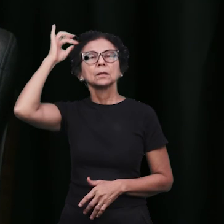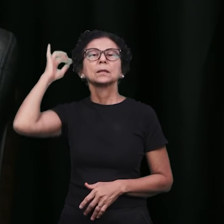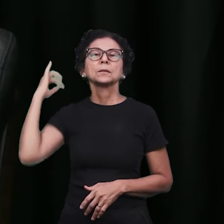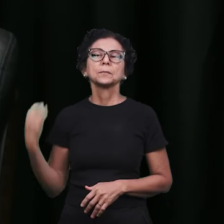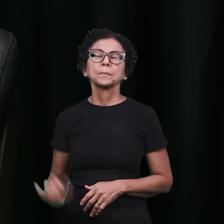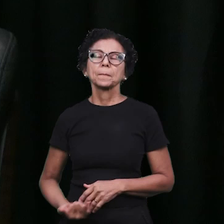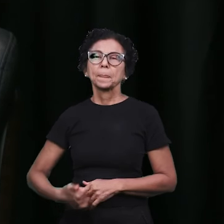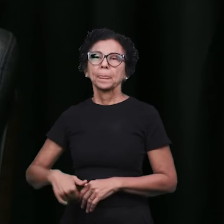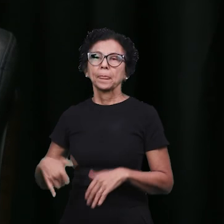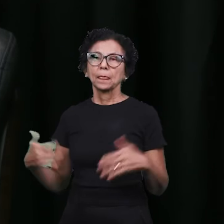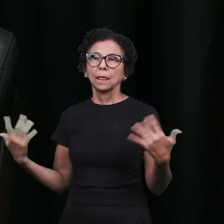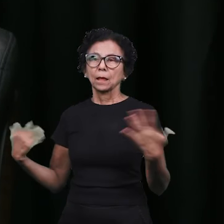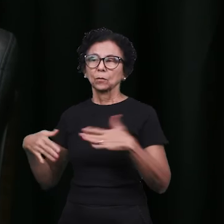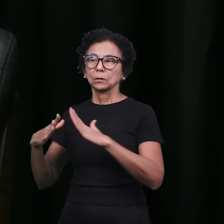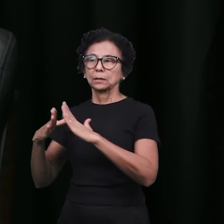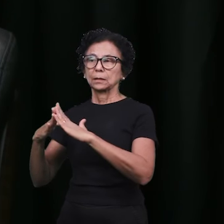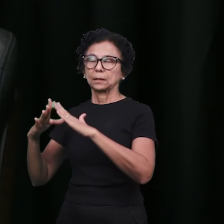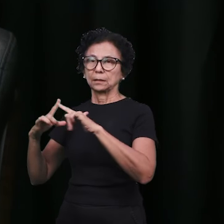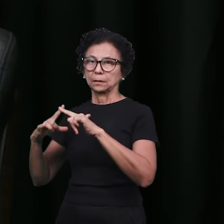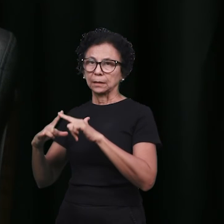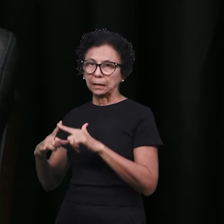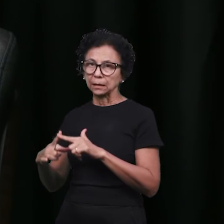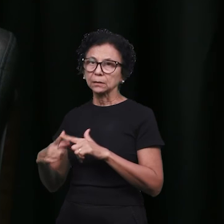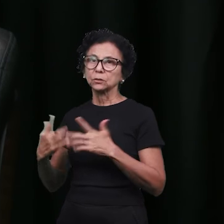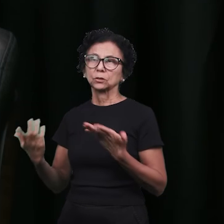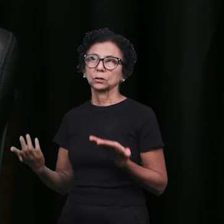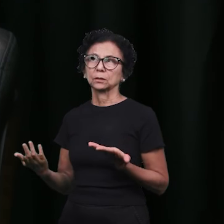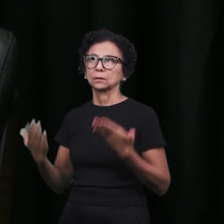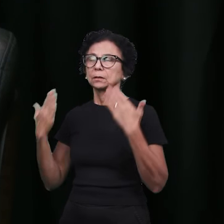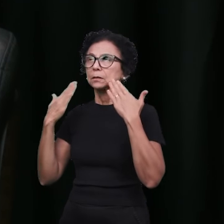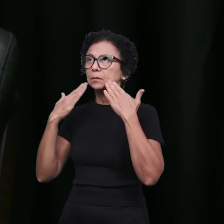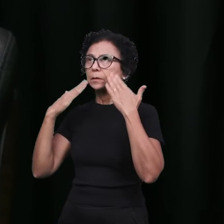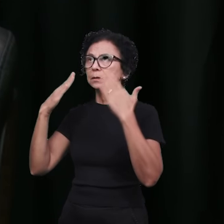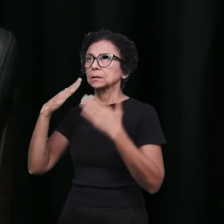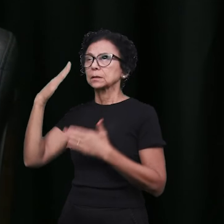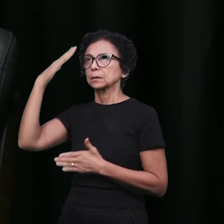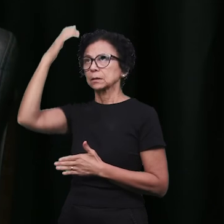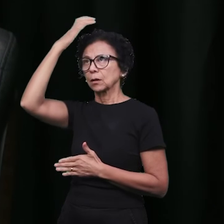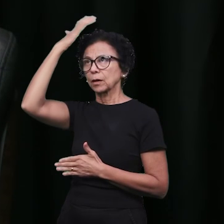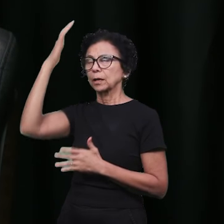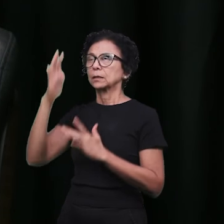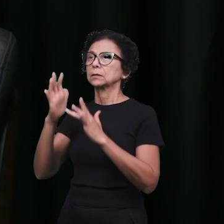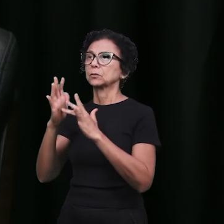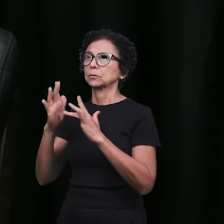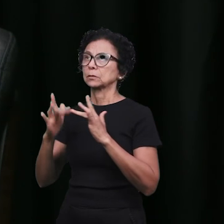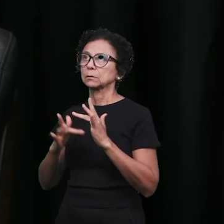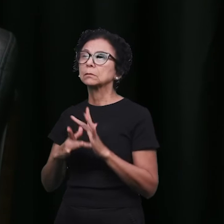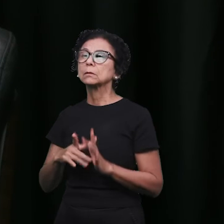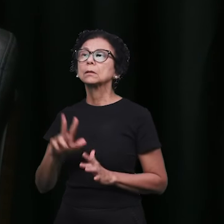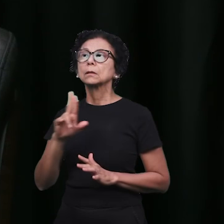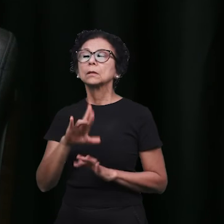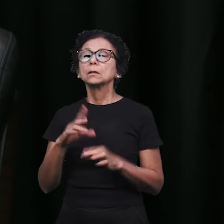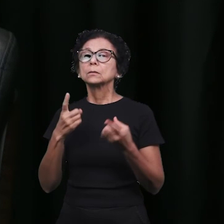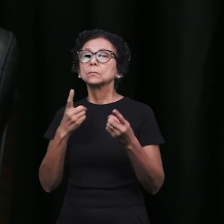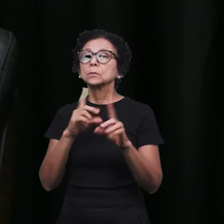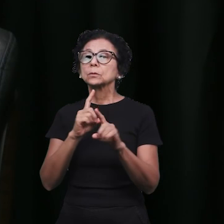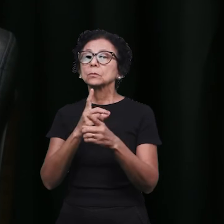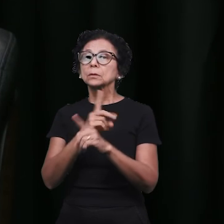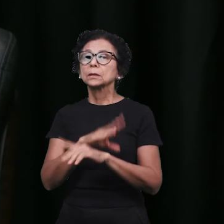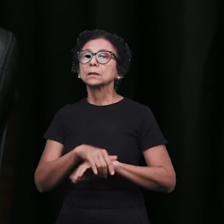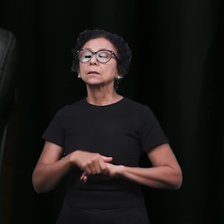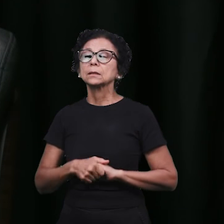ela quando vai se apresentar à presença do rei também, ela usa uma das doutrinas que marcam essa